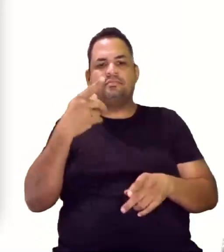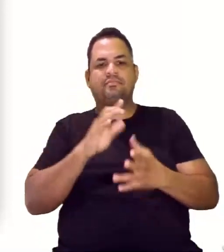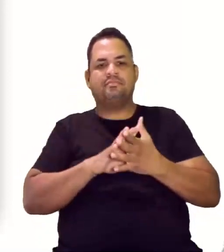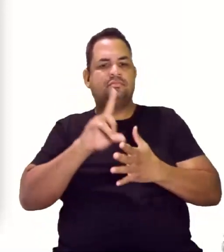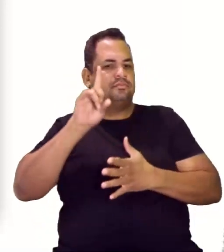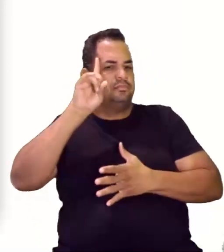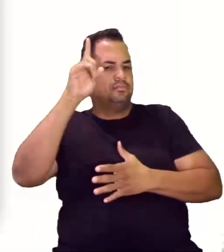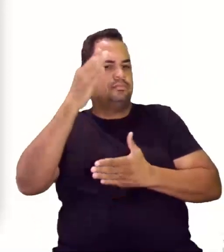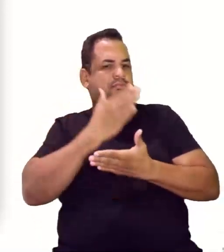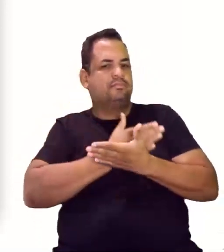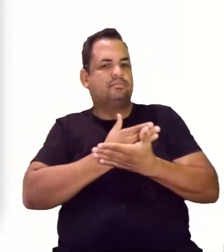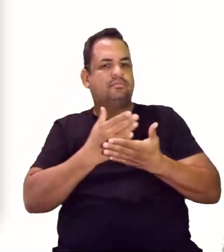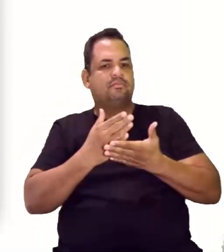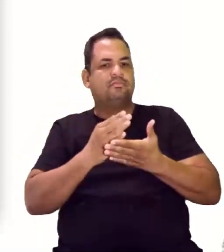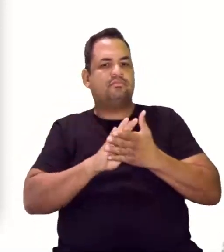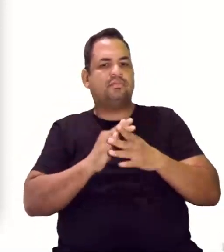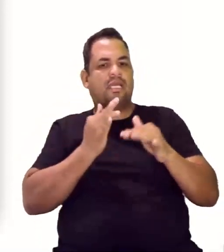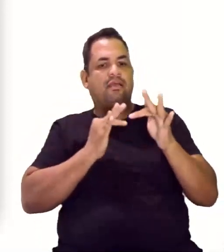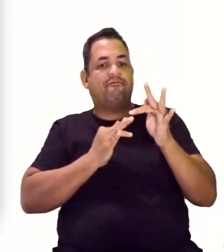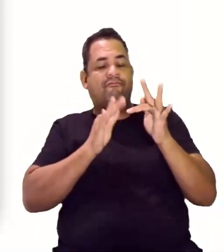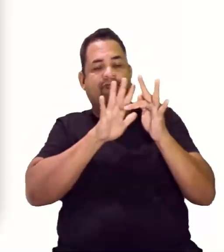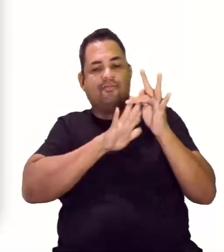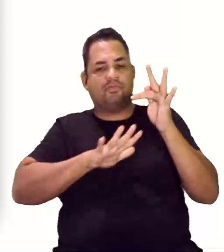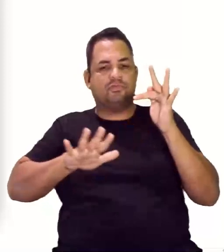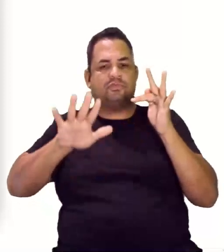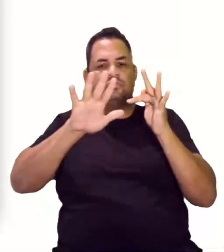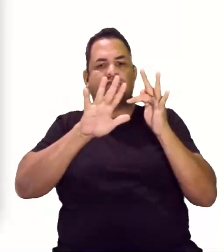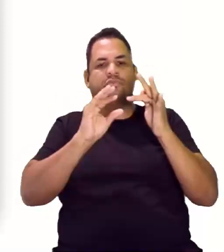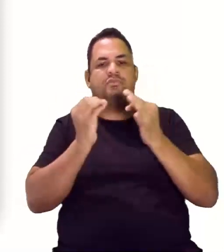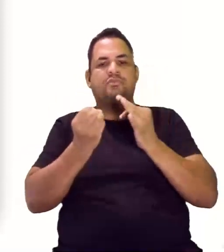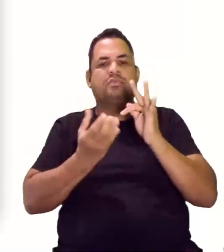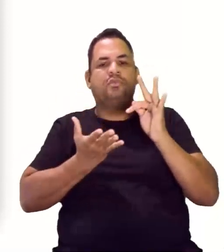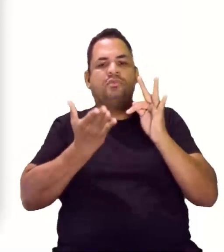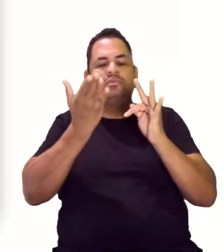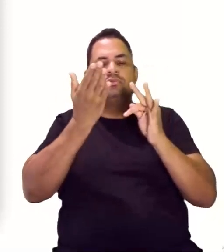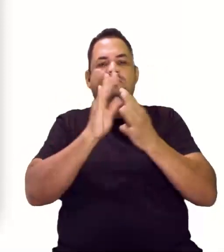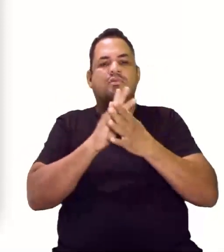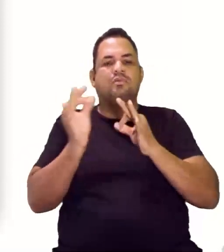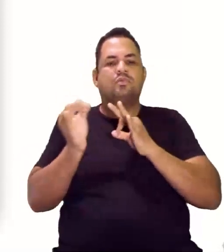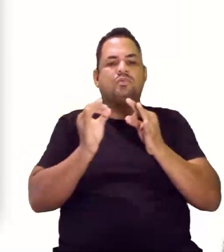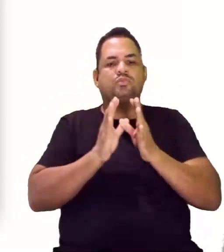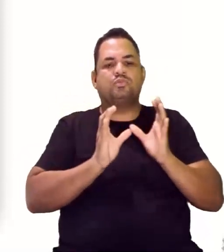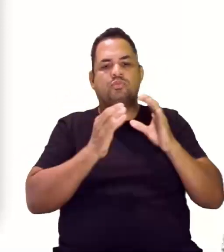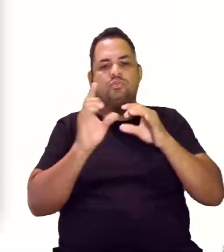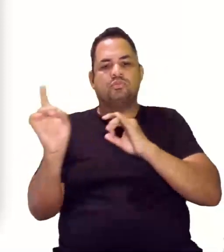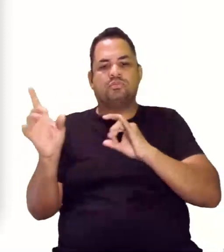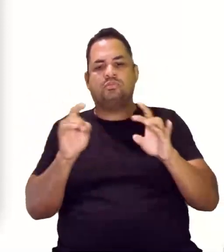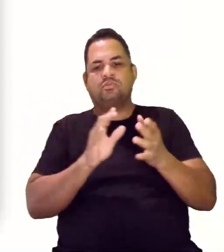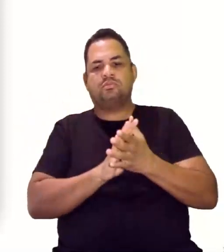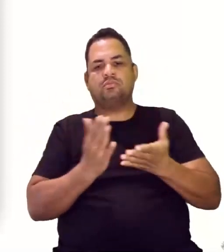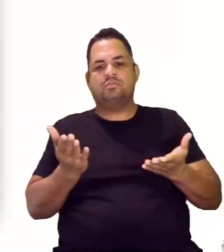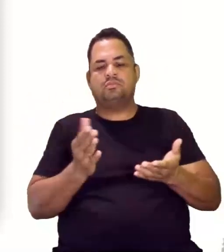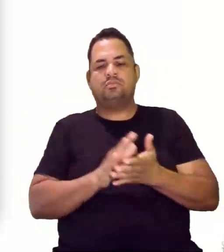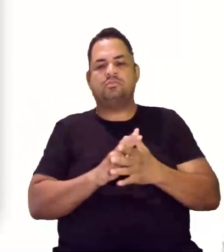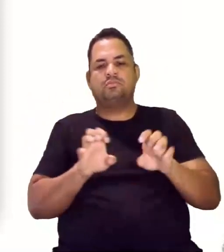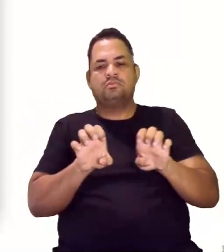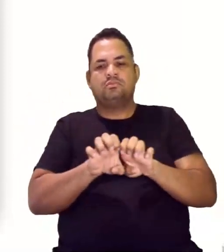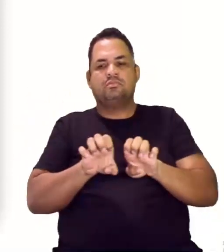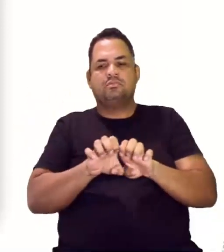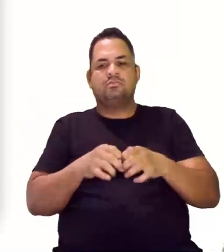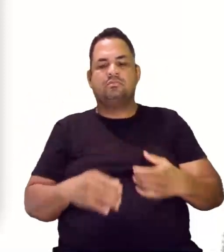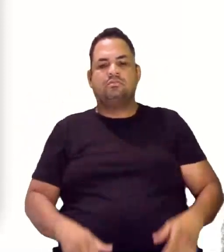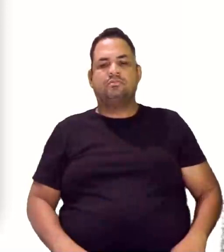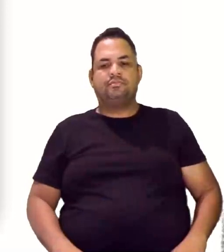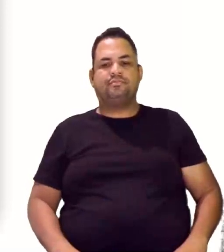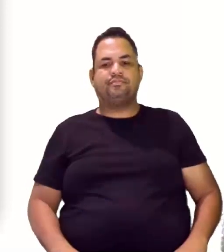da ideia inicial de função, sua forma intuitiva, definição por conjuntos e também por